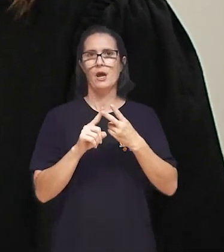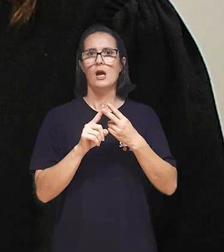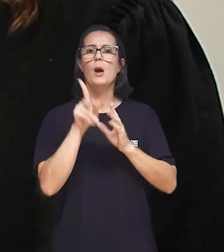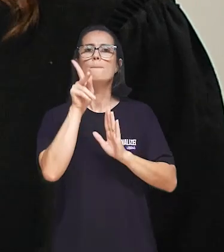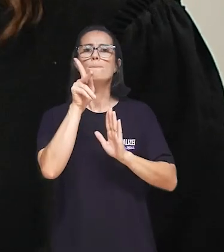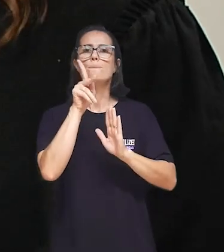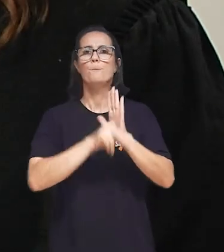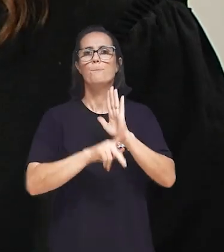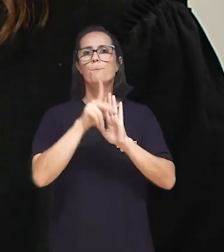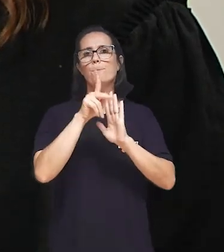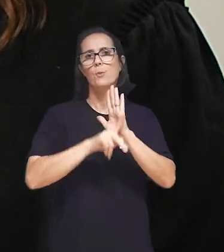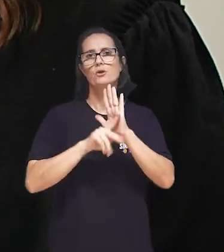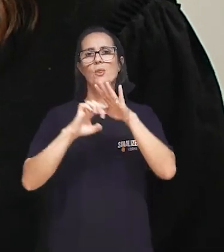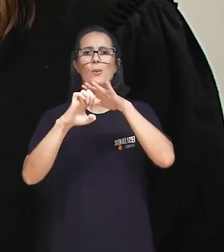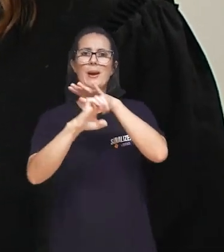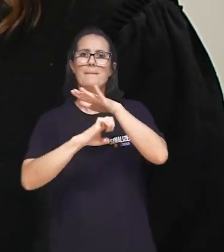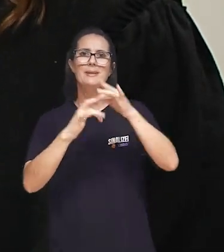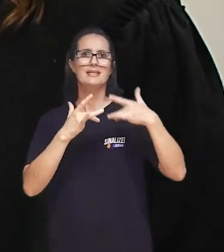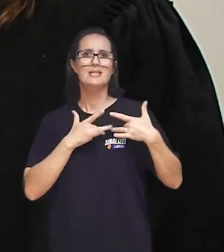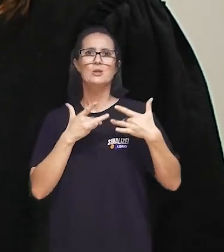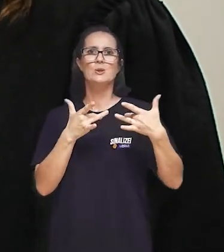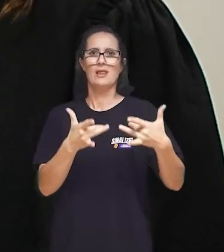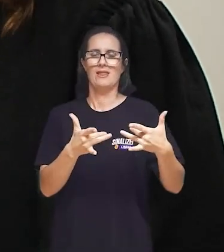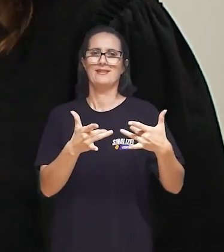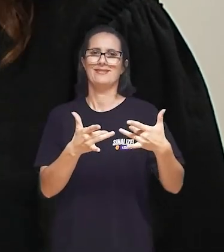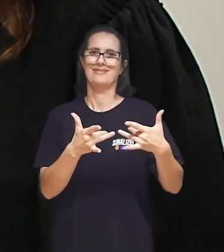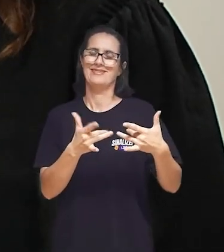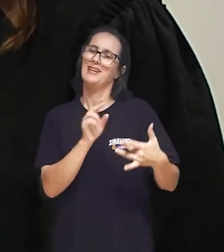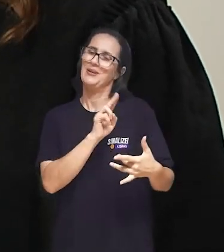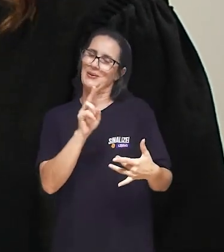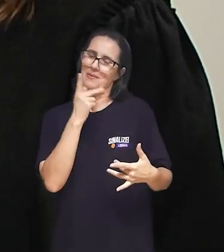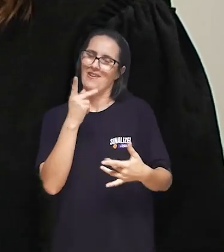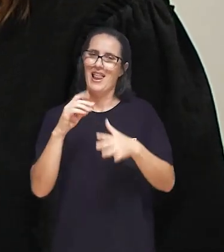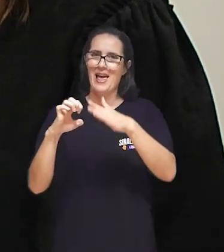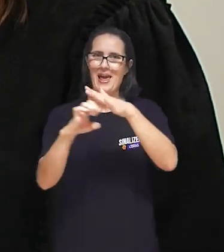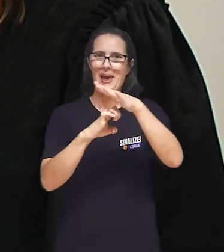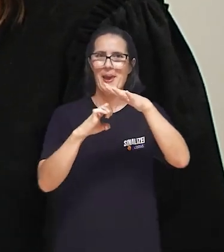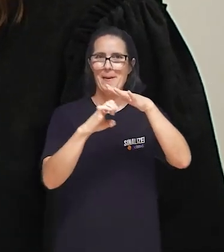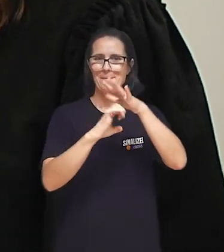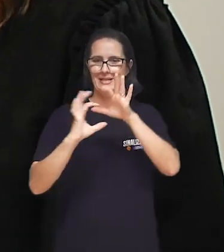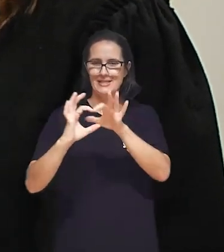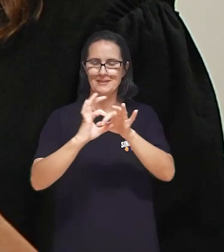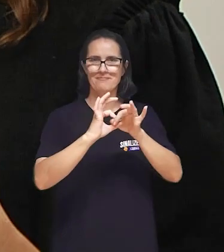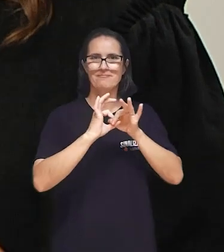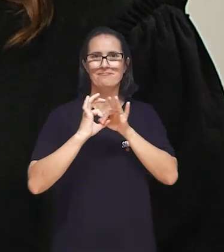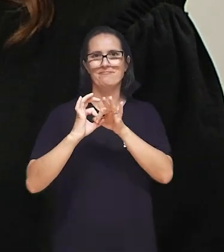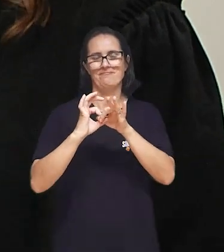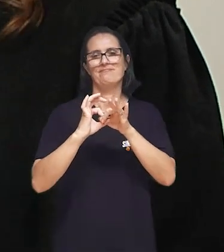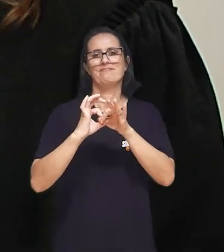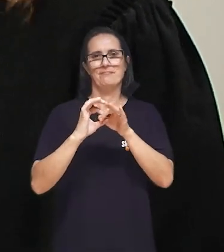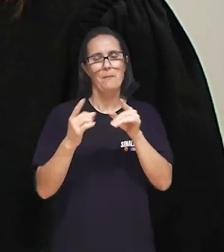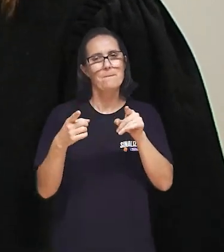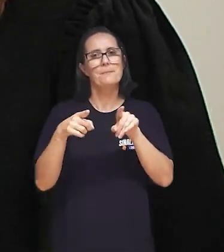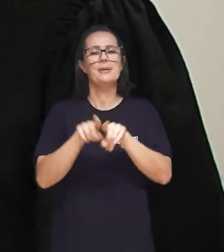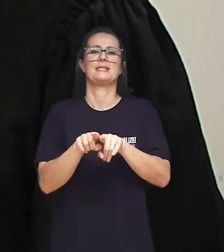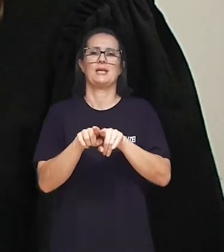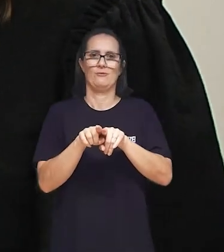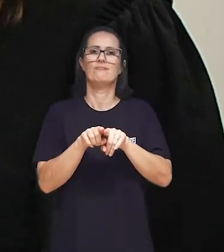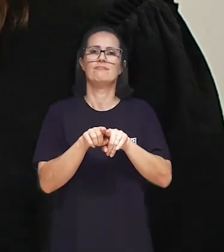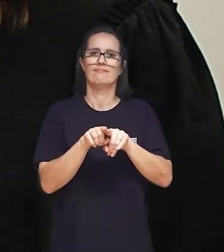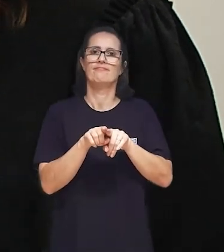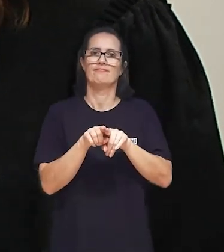Empresa Solidária. O projeto Empresa Solidária, como o nome sugere, são parcerias que geram